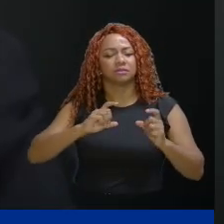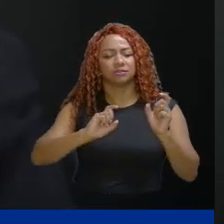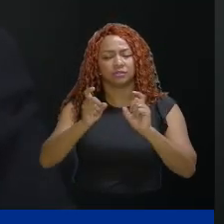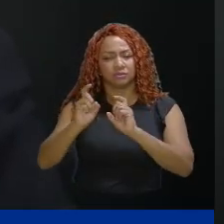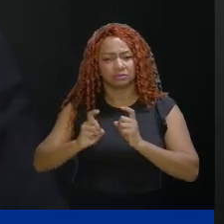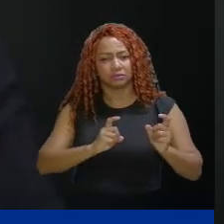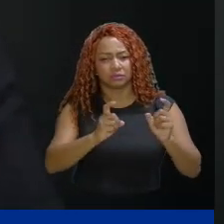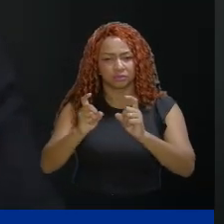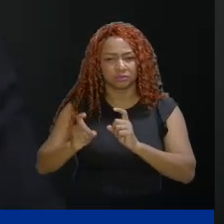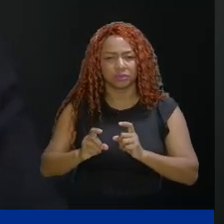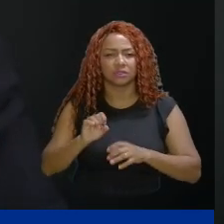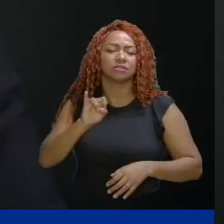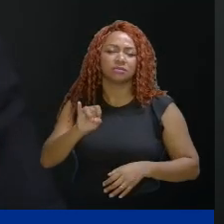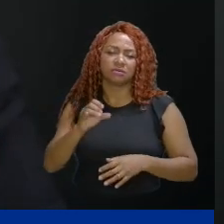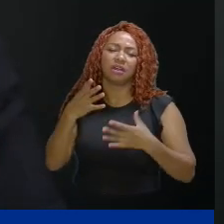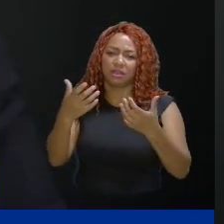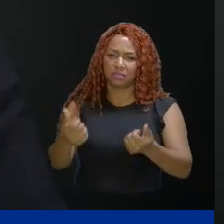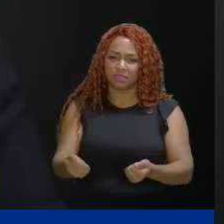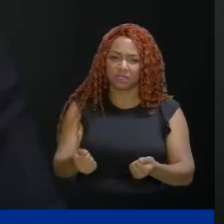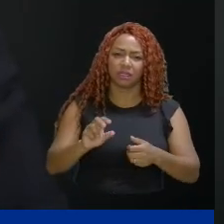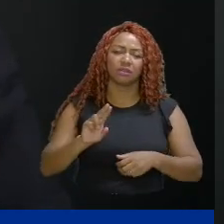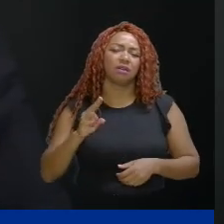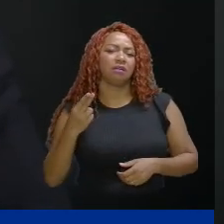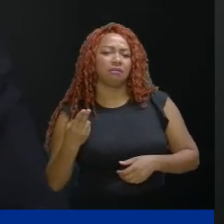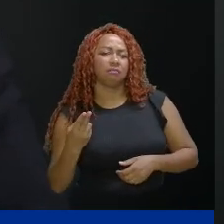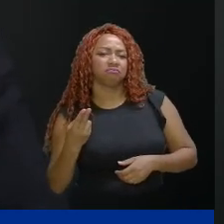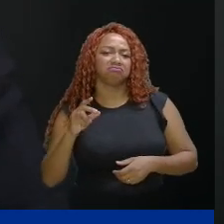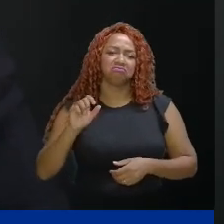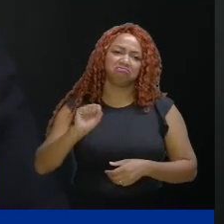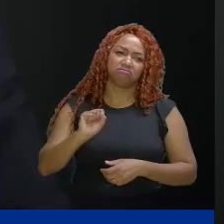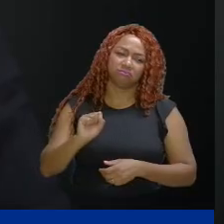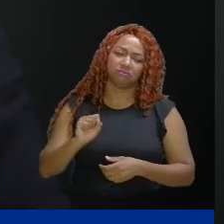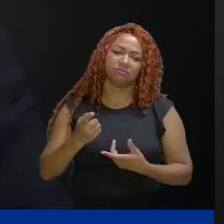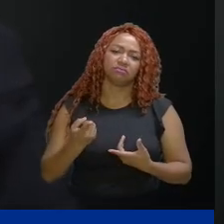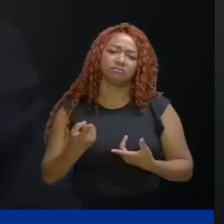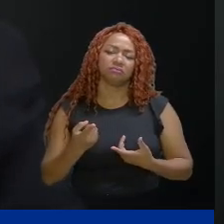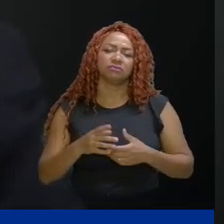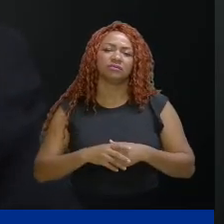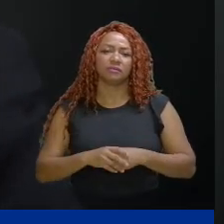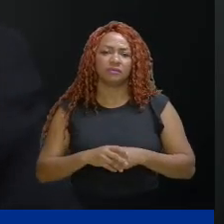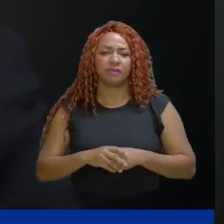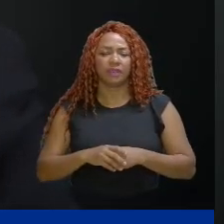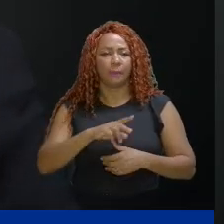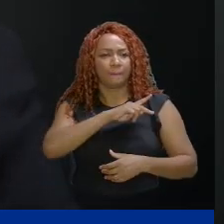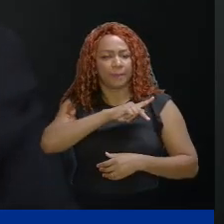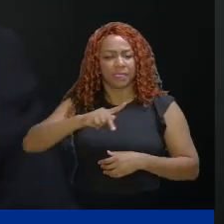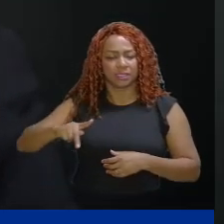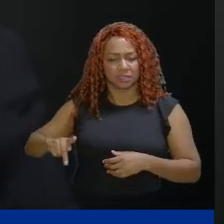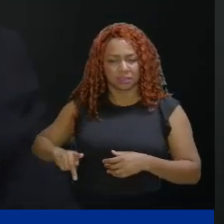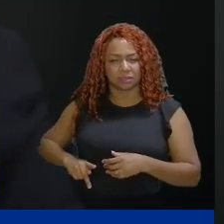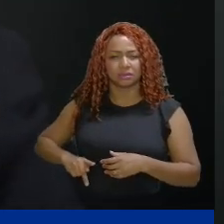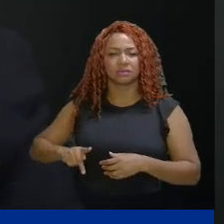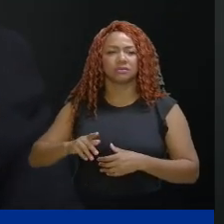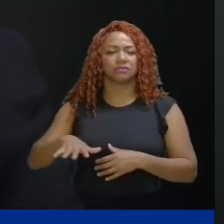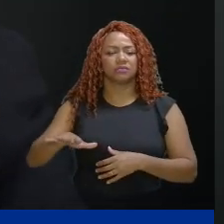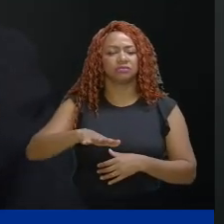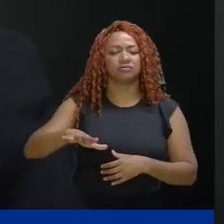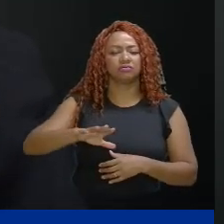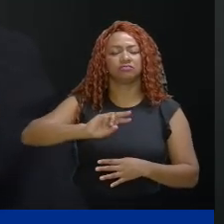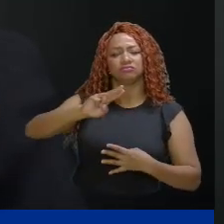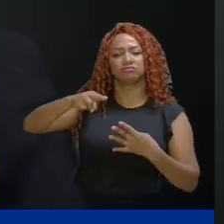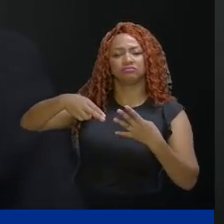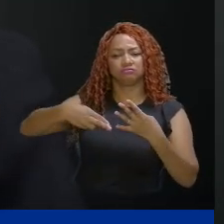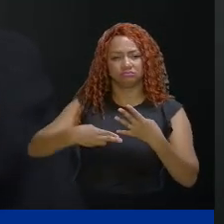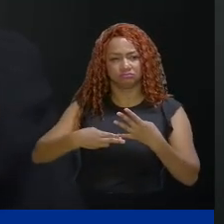se cabe ou não cabe ao presidente dar efeito suspensivo naquela seara de